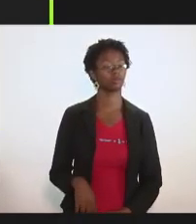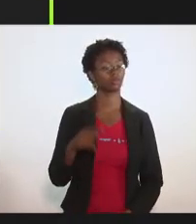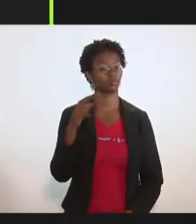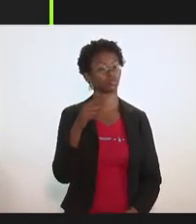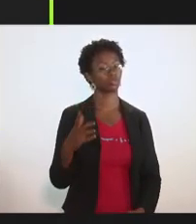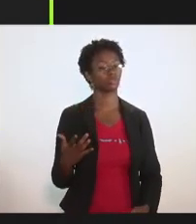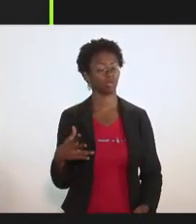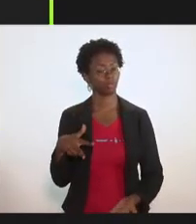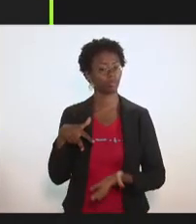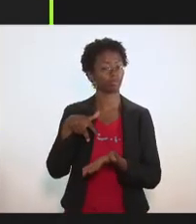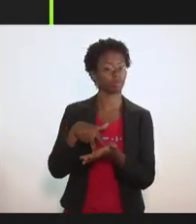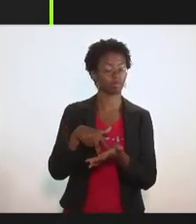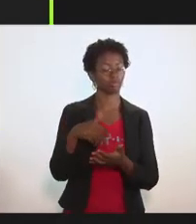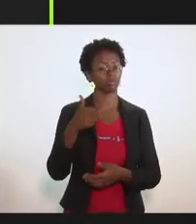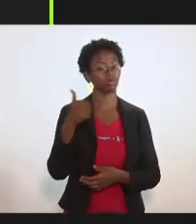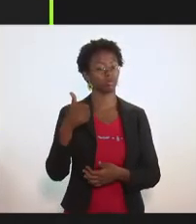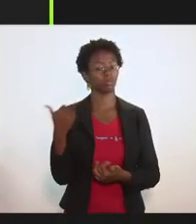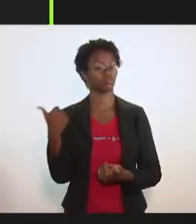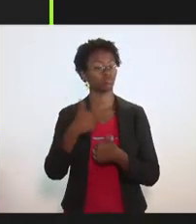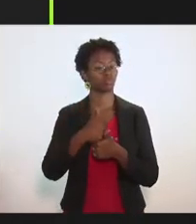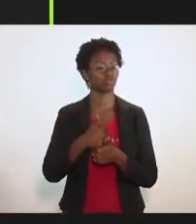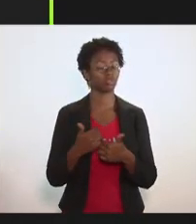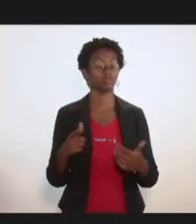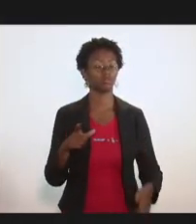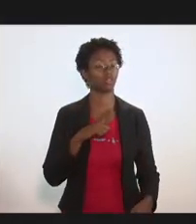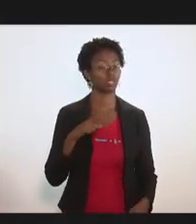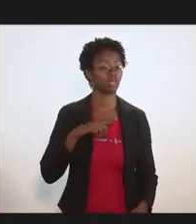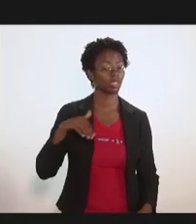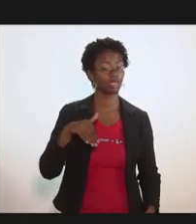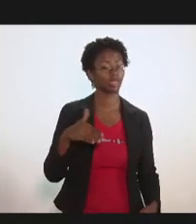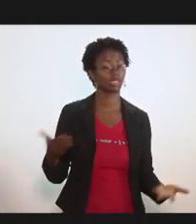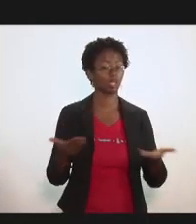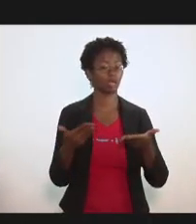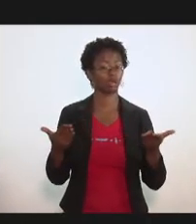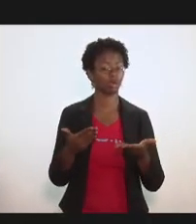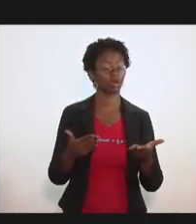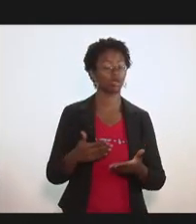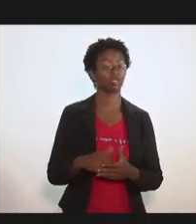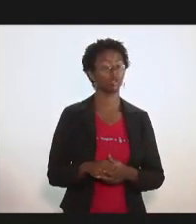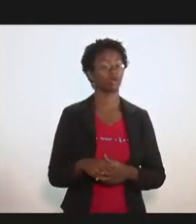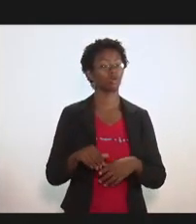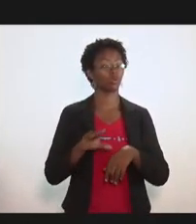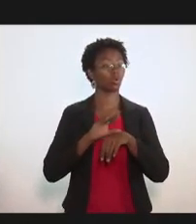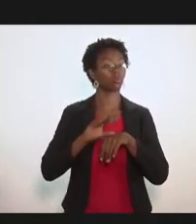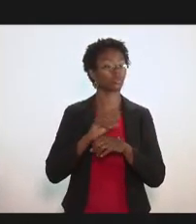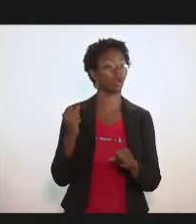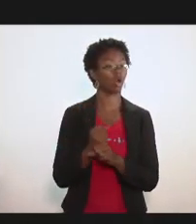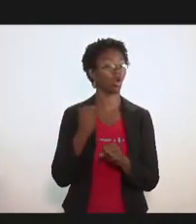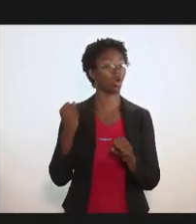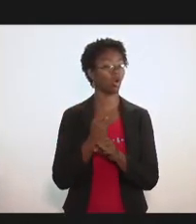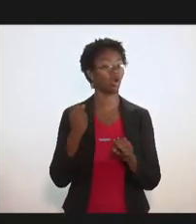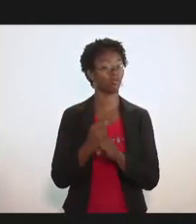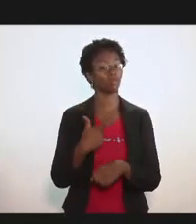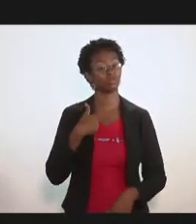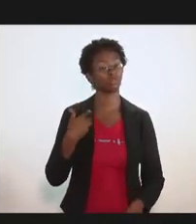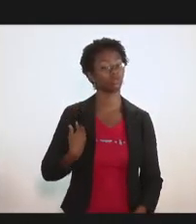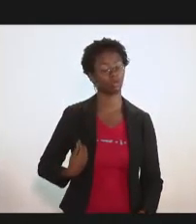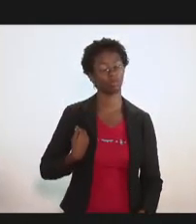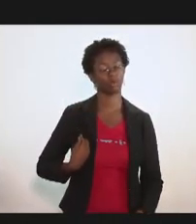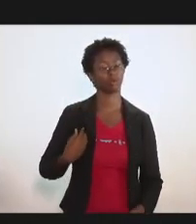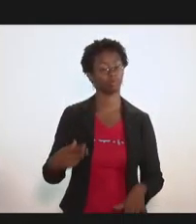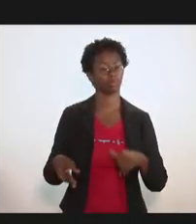Paulo. Senhor presidente, deputado Márcio Pacheco, por favor. Eu queria pedir licença a Vossa Excelência, até para que o deputado